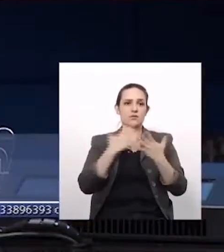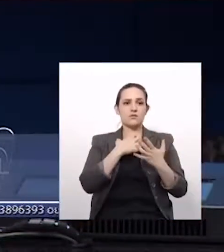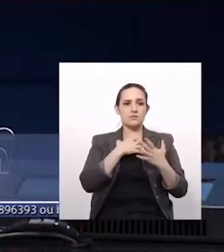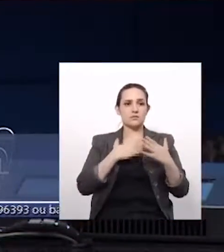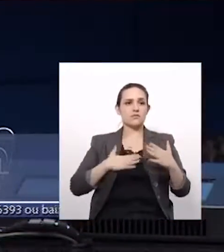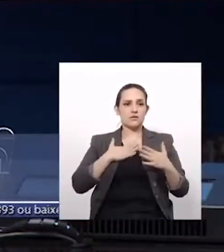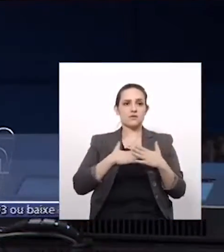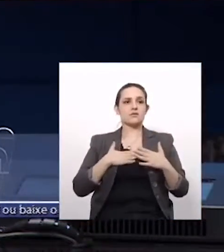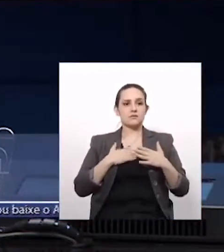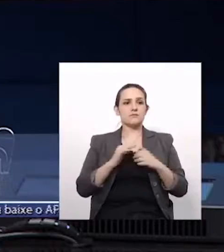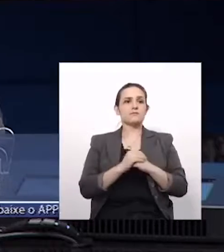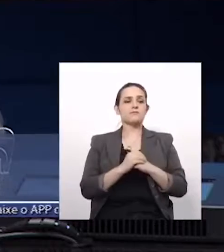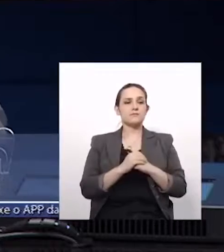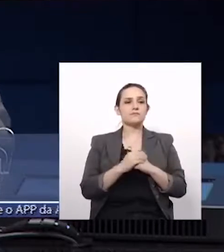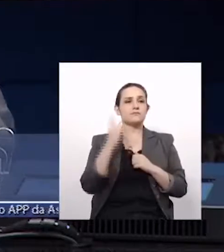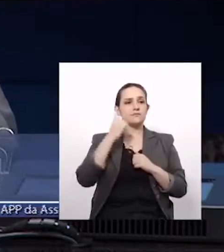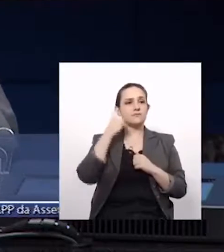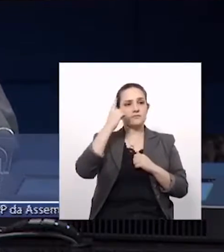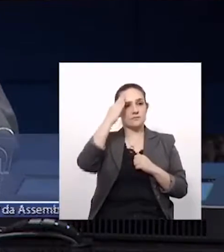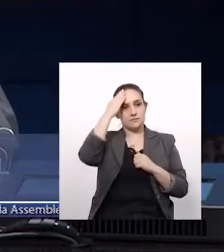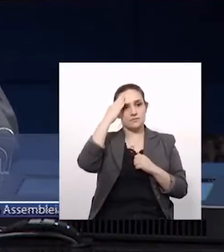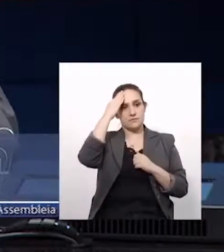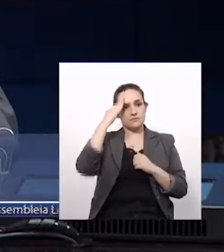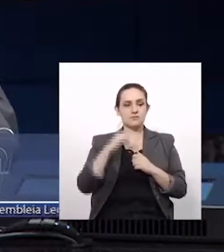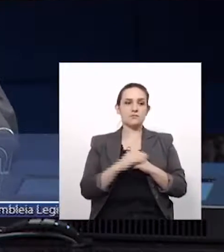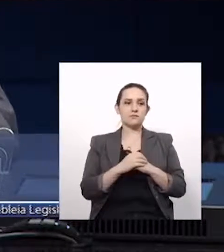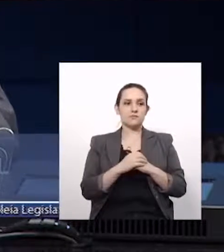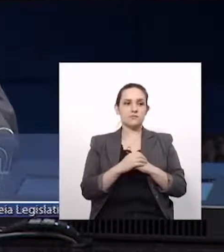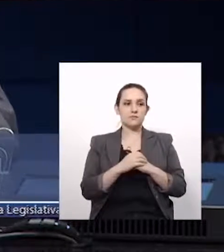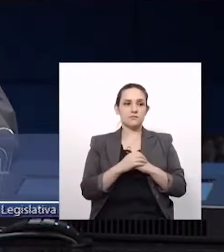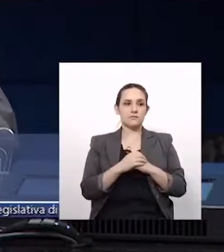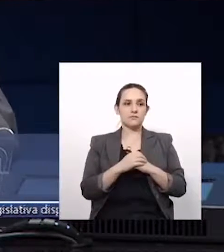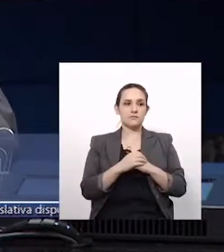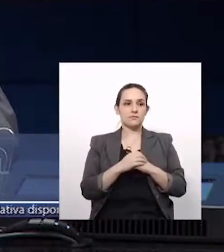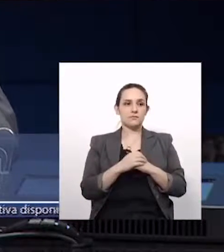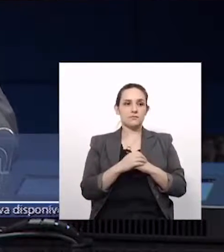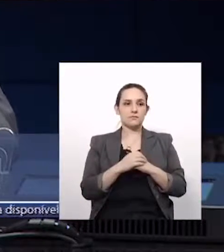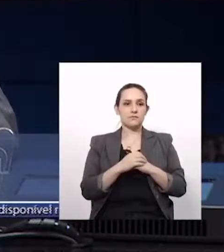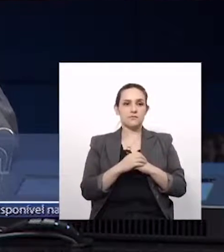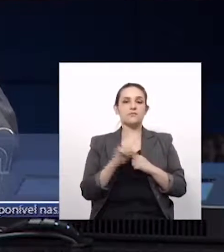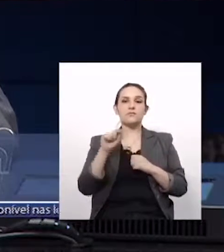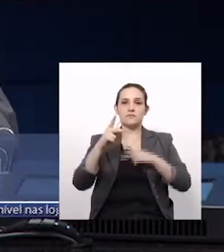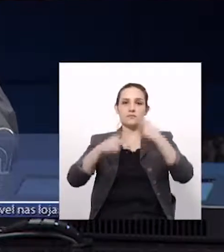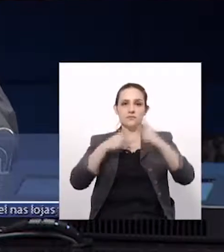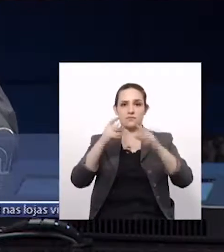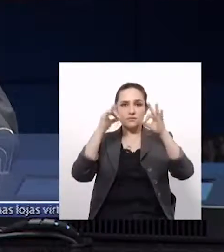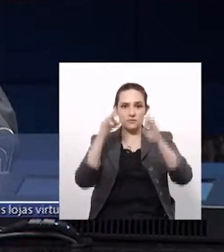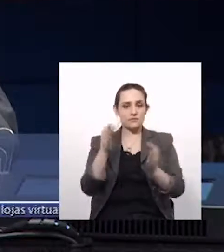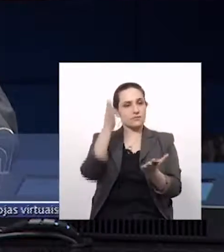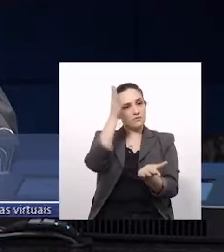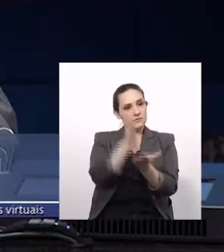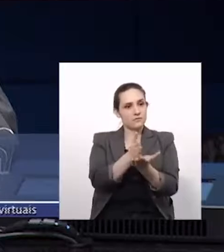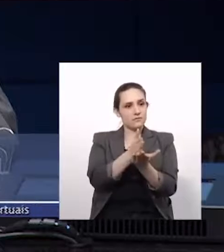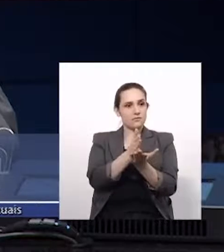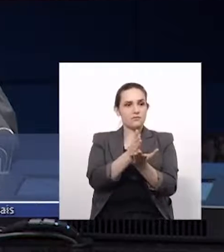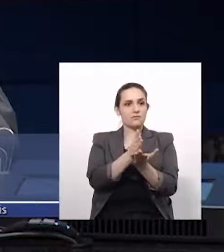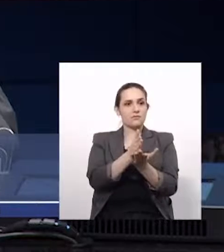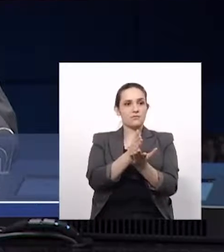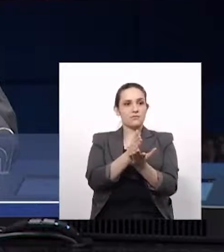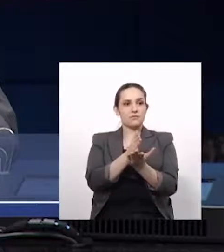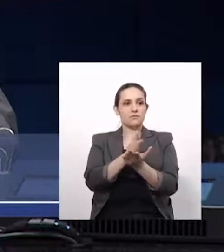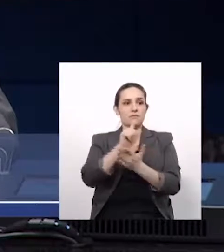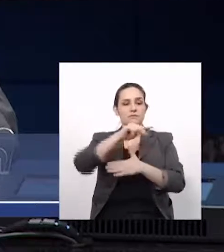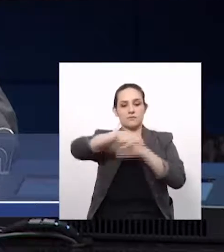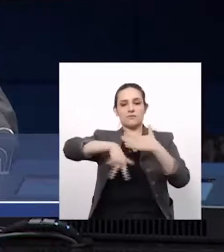Deputado Barbosinha, Vossa Excelência está numa fala correta, que é trazer na